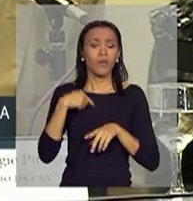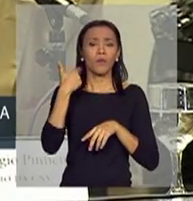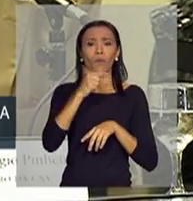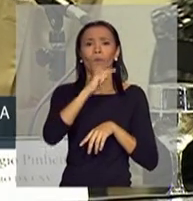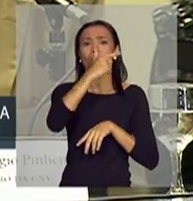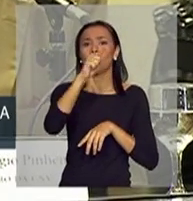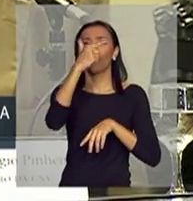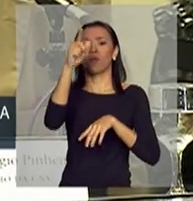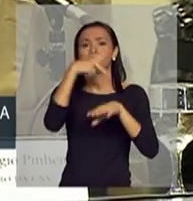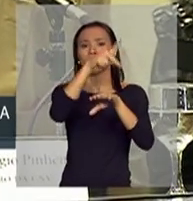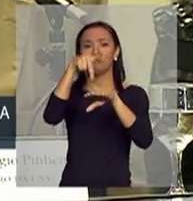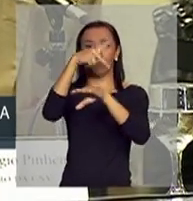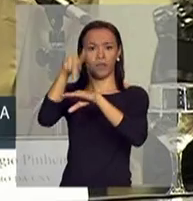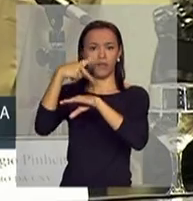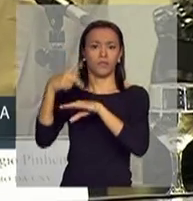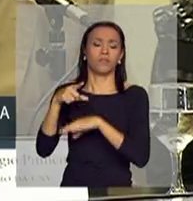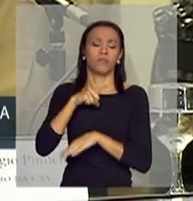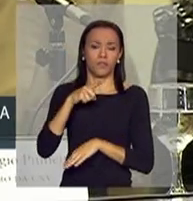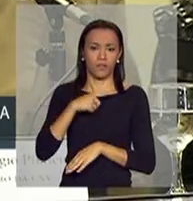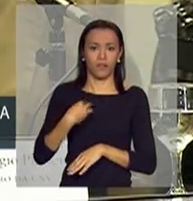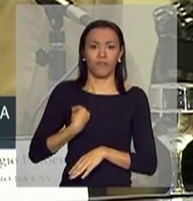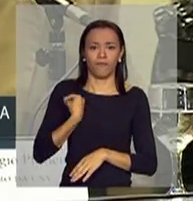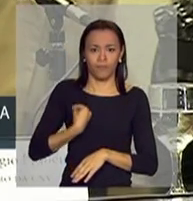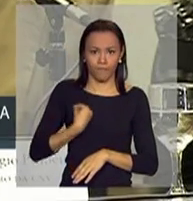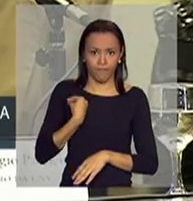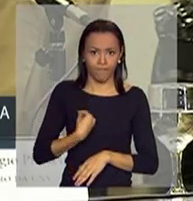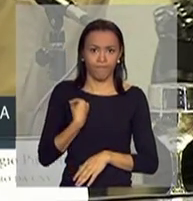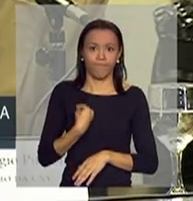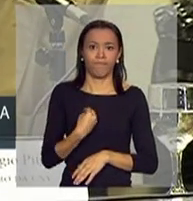houve presença de